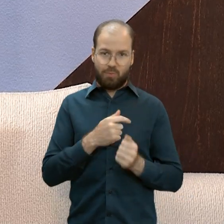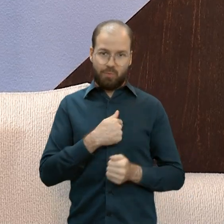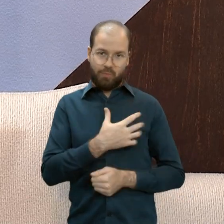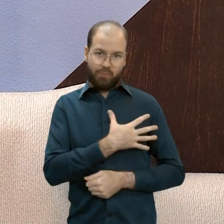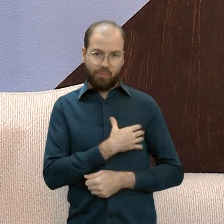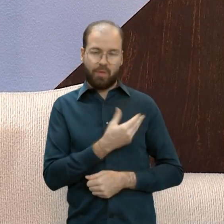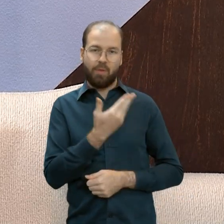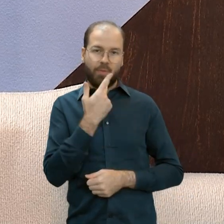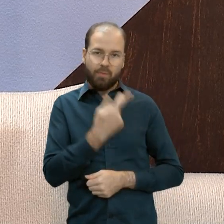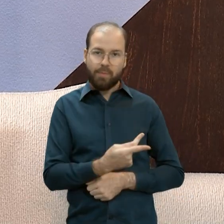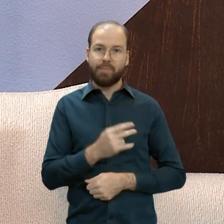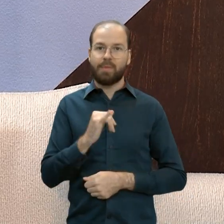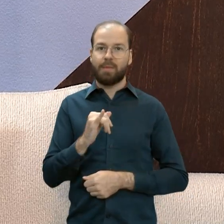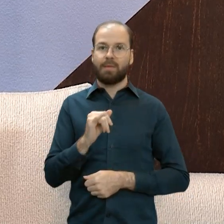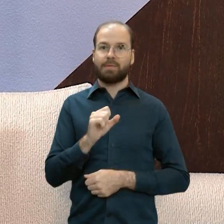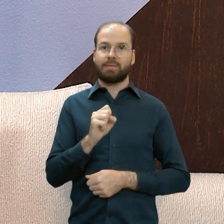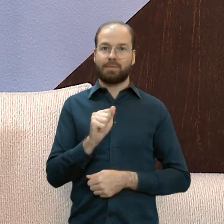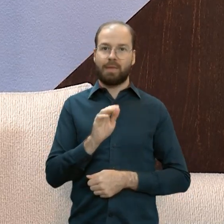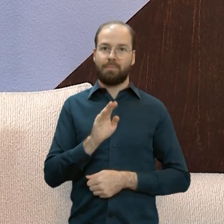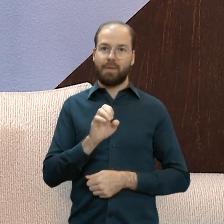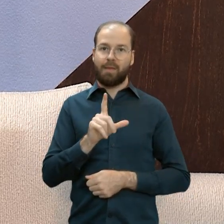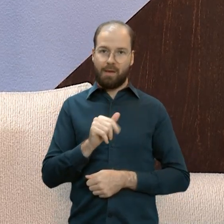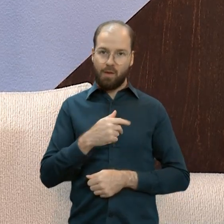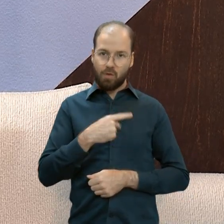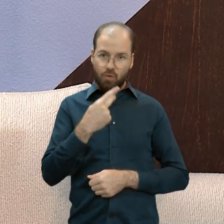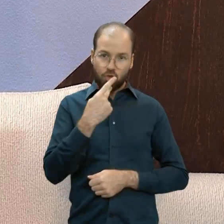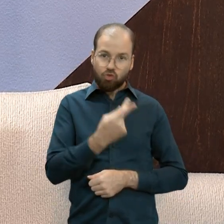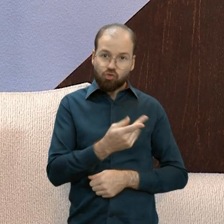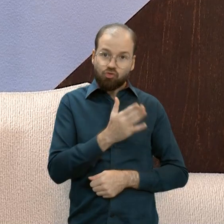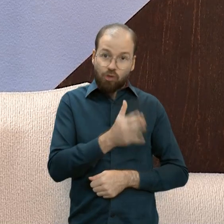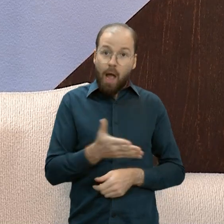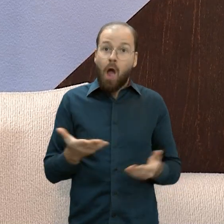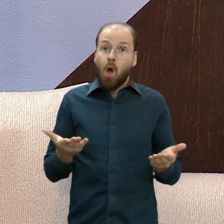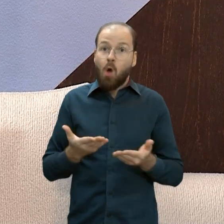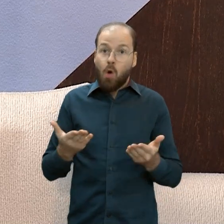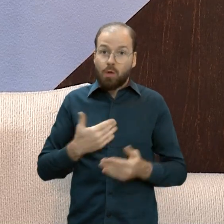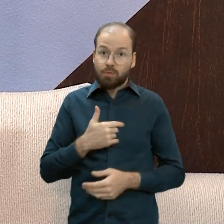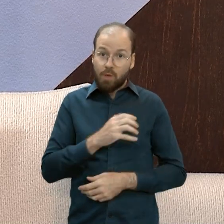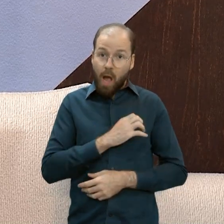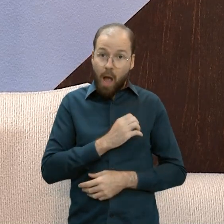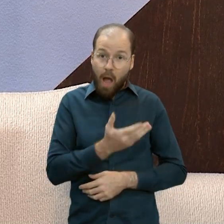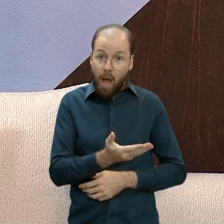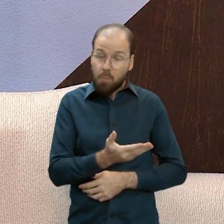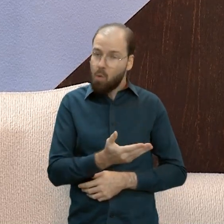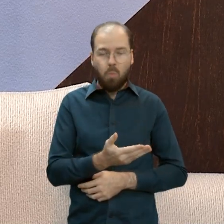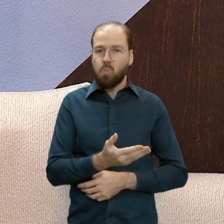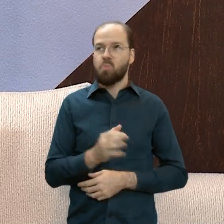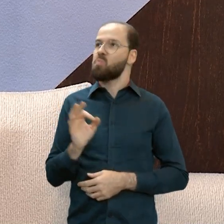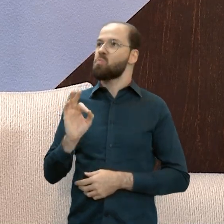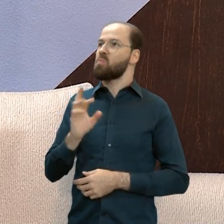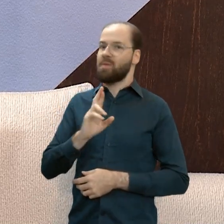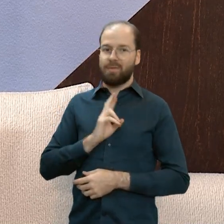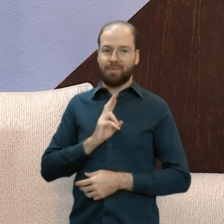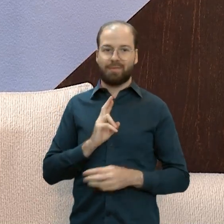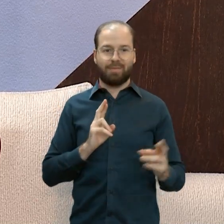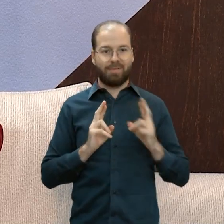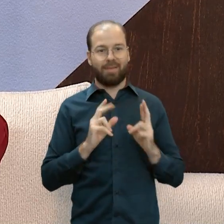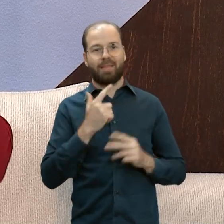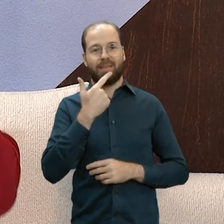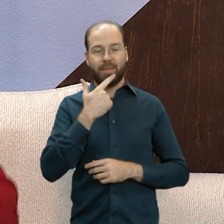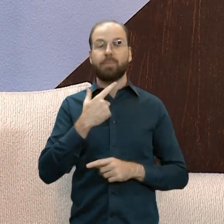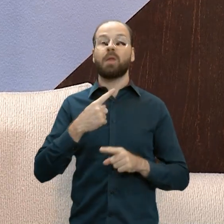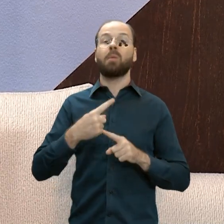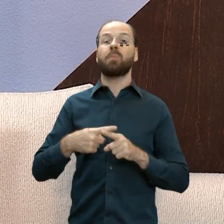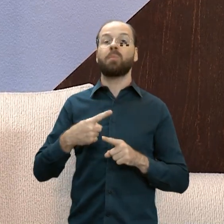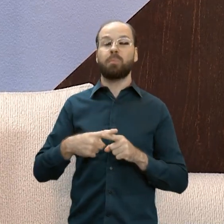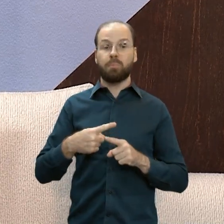Isabela, eu já te disse que te amo hoje? Aí ela fala, não. Aí eu falo, Mateus, eu disse que te amo hoje? Ele, não, ele ri, né? Por quê?